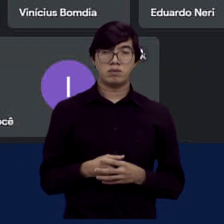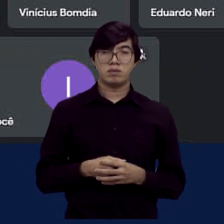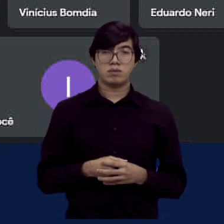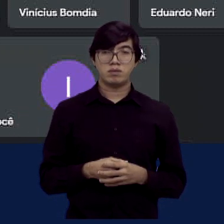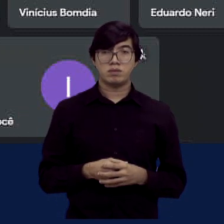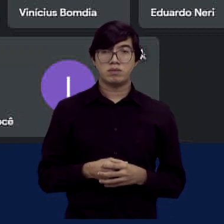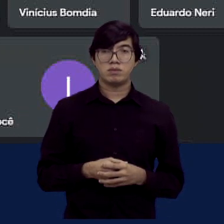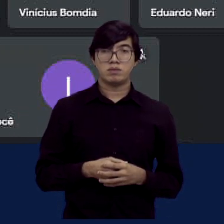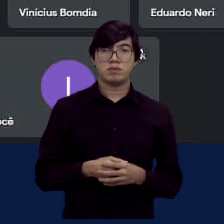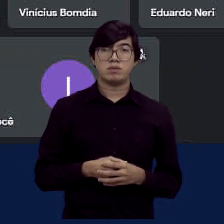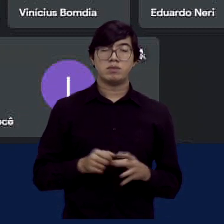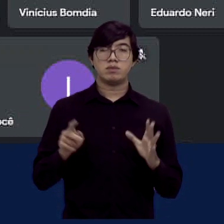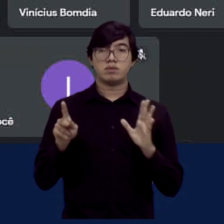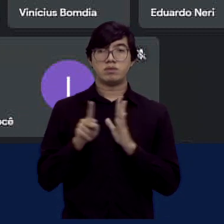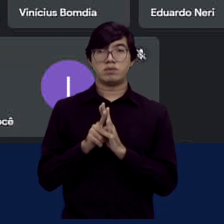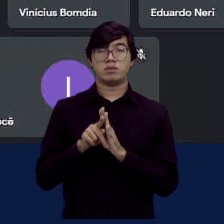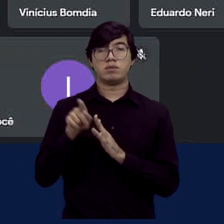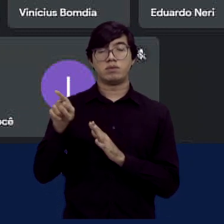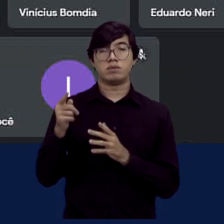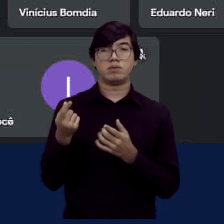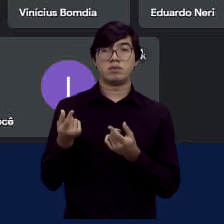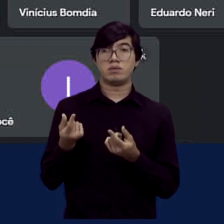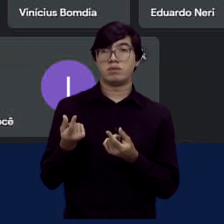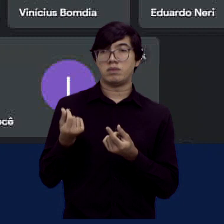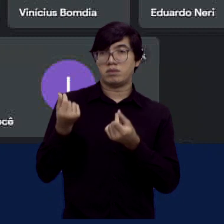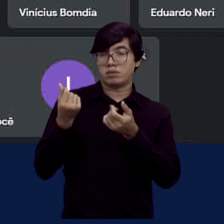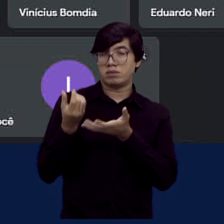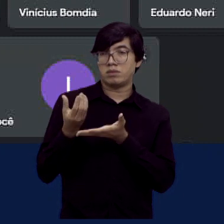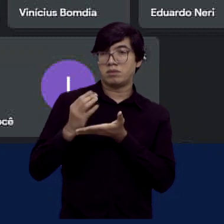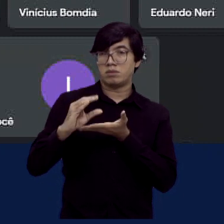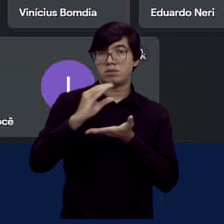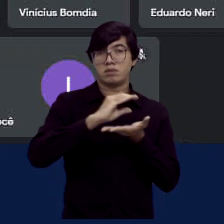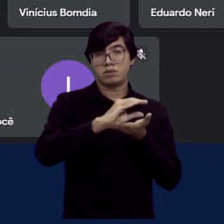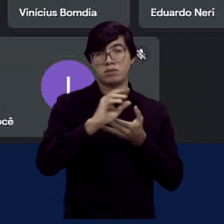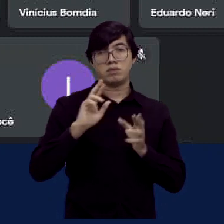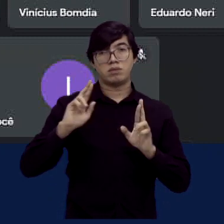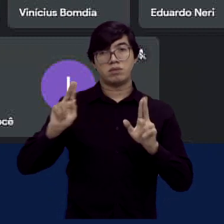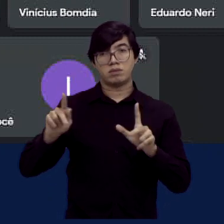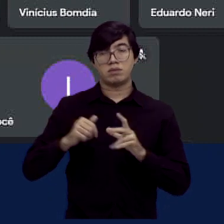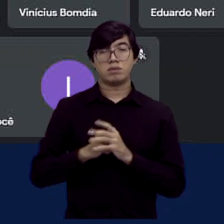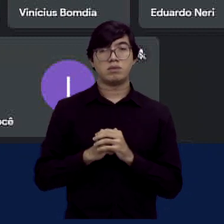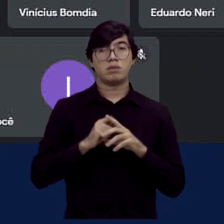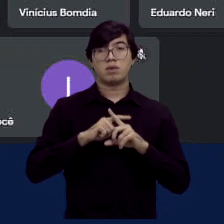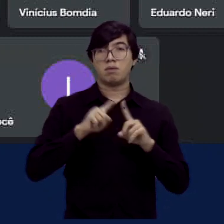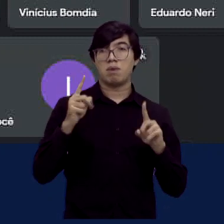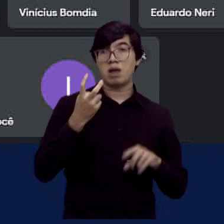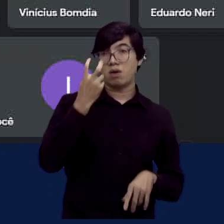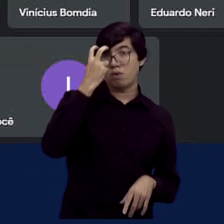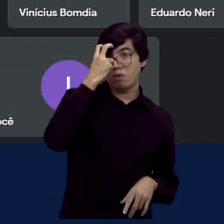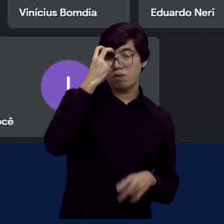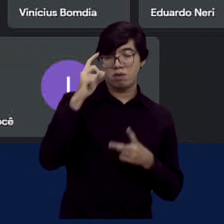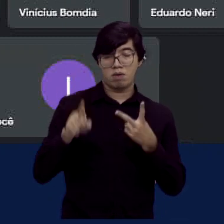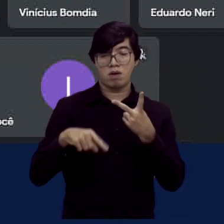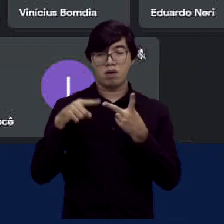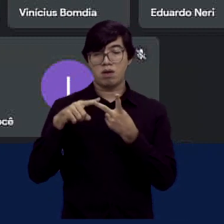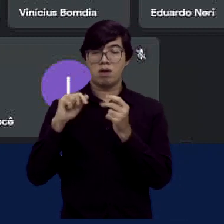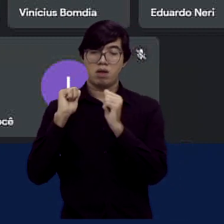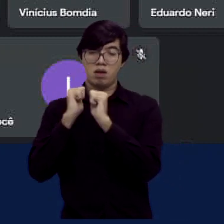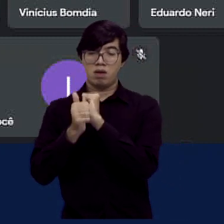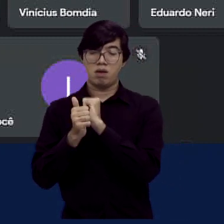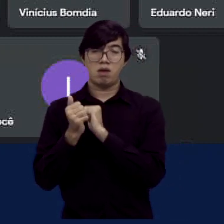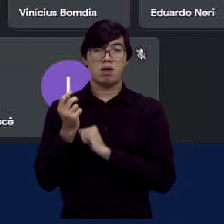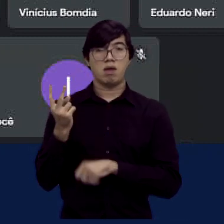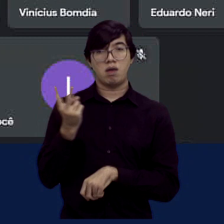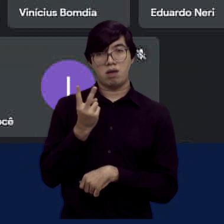com os recursos é diferente. Mas cultura e esporte é mais ou menos a mesma coisa.